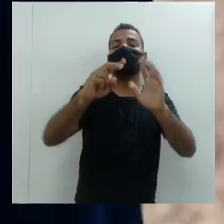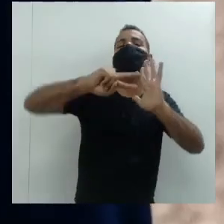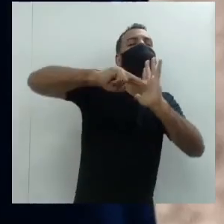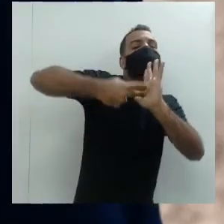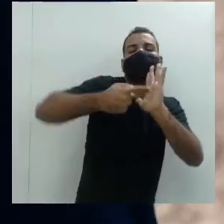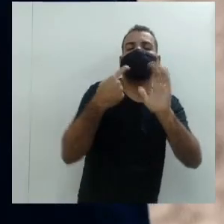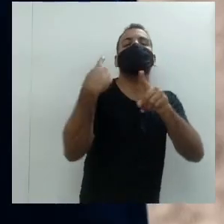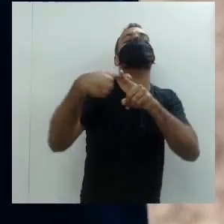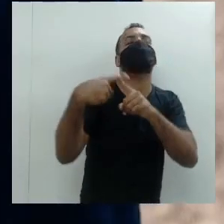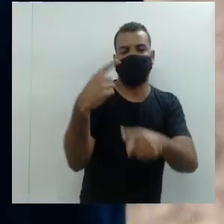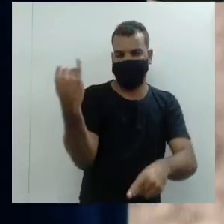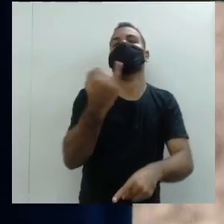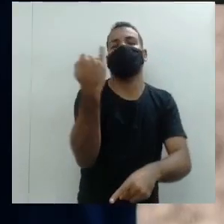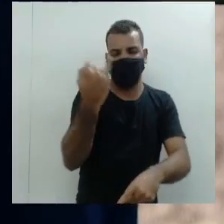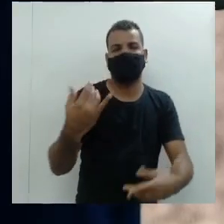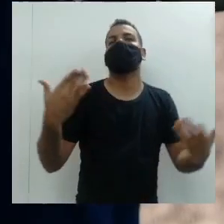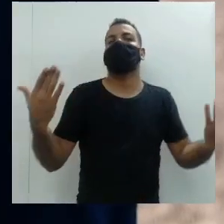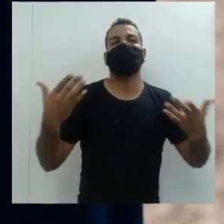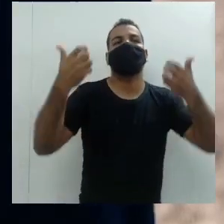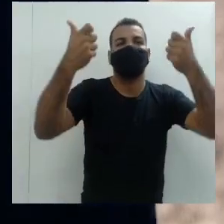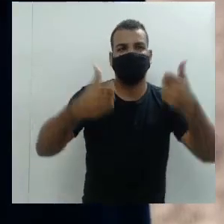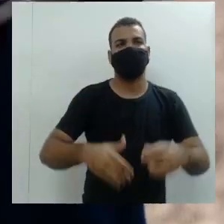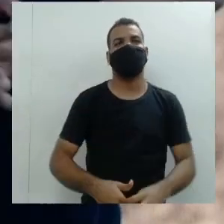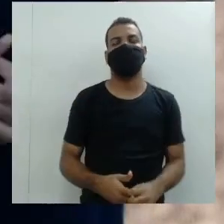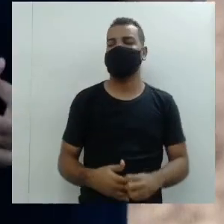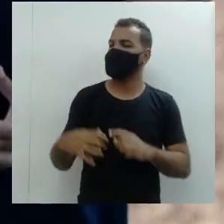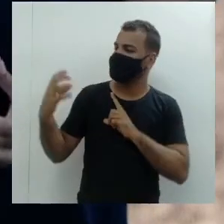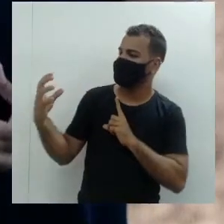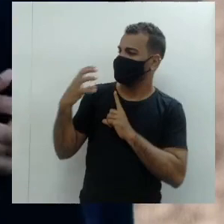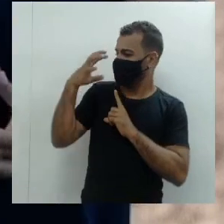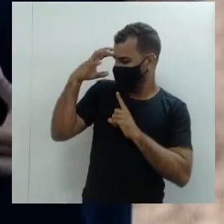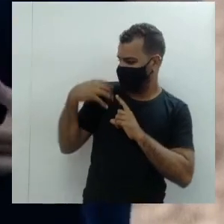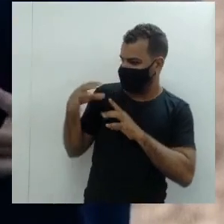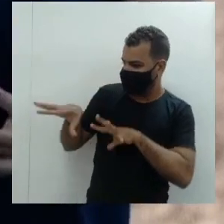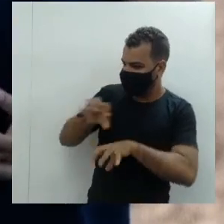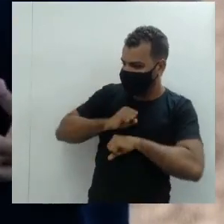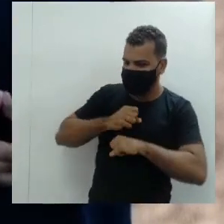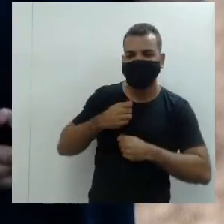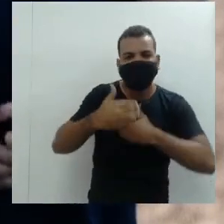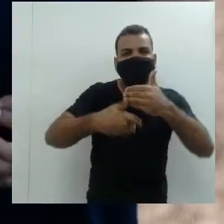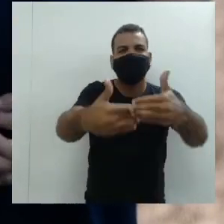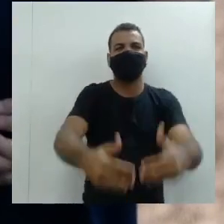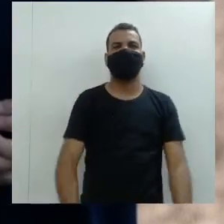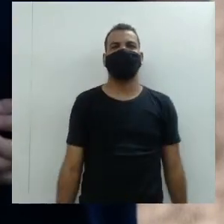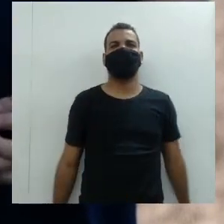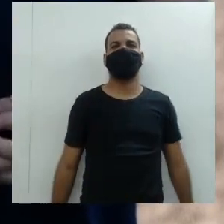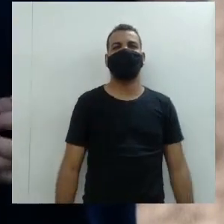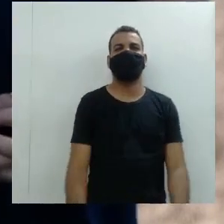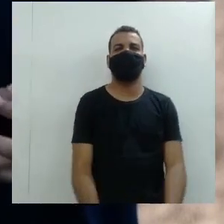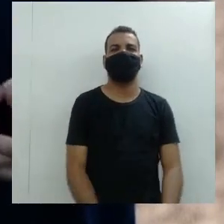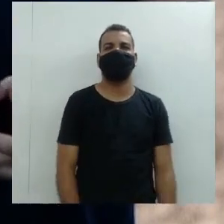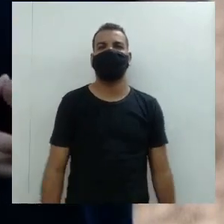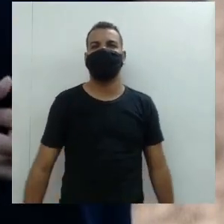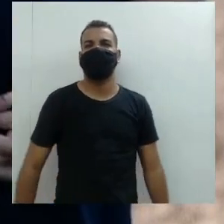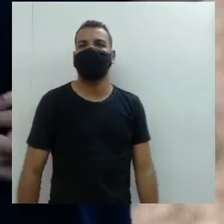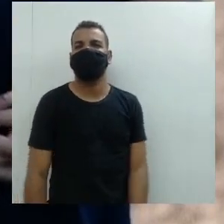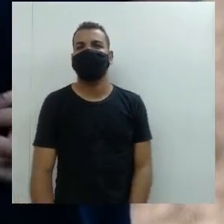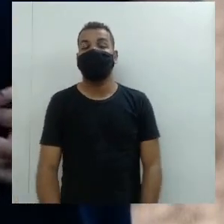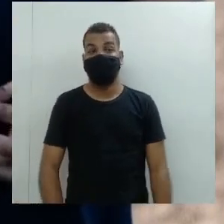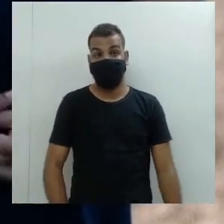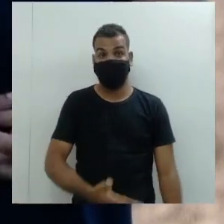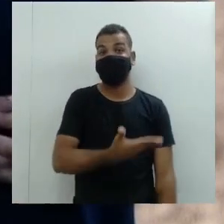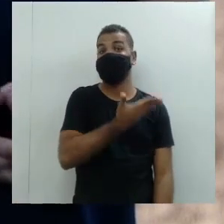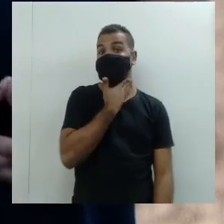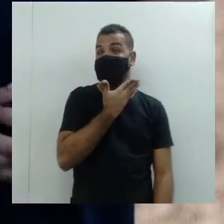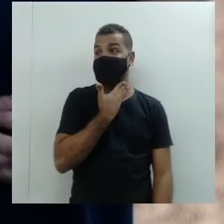E também os críticos que o influenciaram ou que eram contemporâneos dele. Professor, eu acho que com esse bate-papo de hoje, a gente procurou mostrar